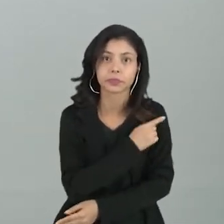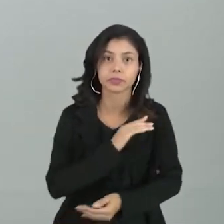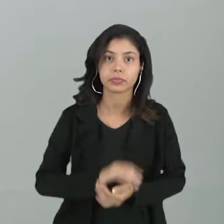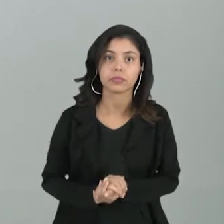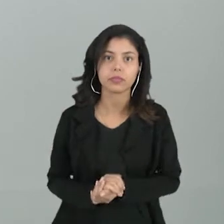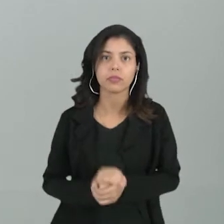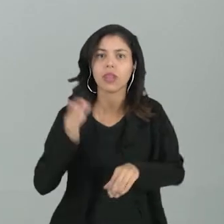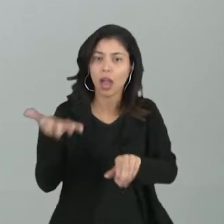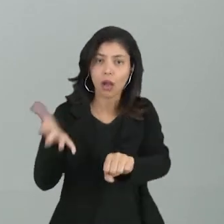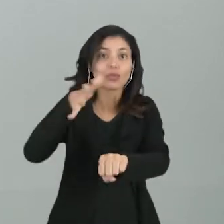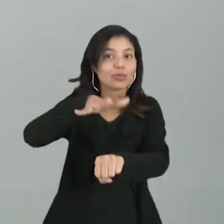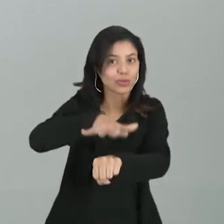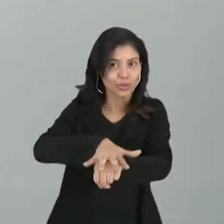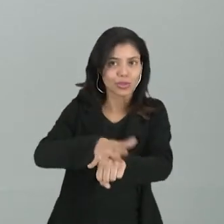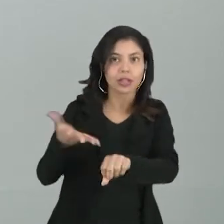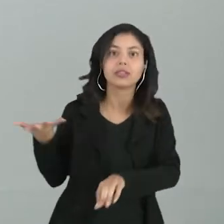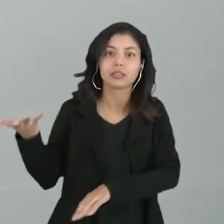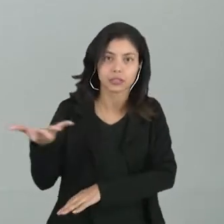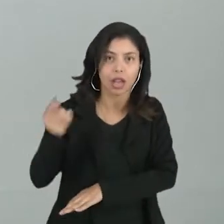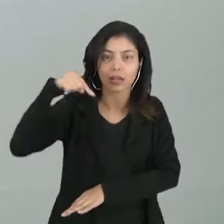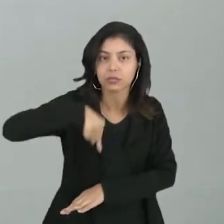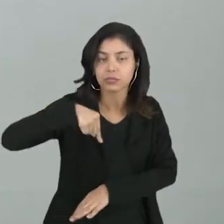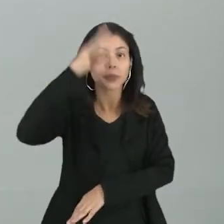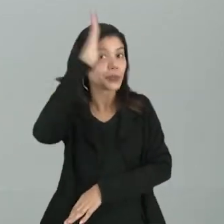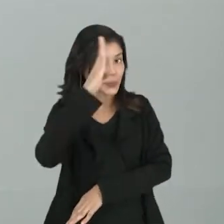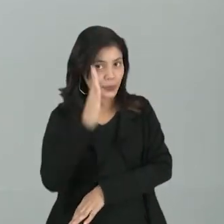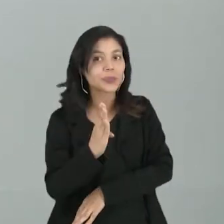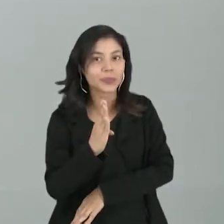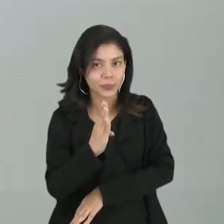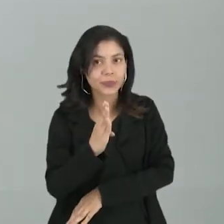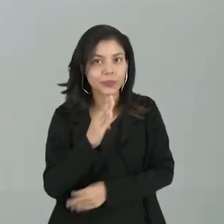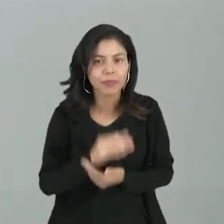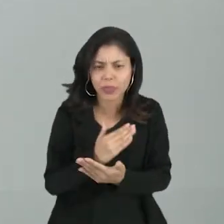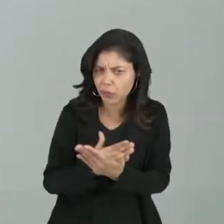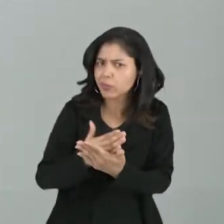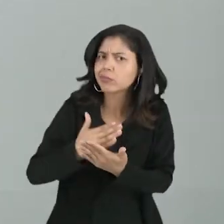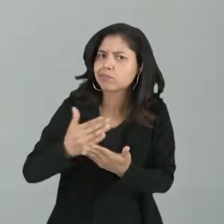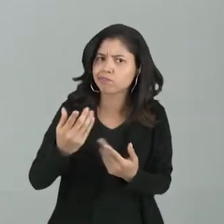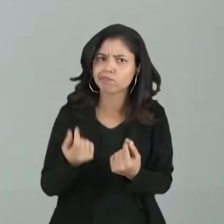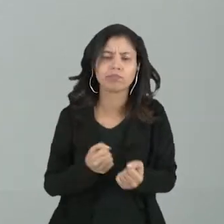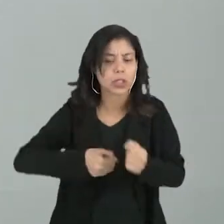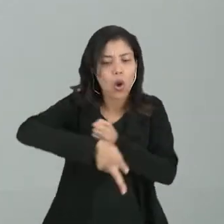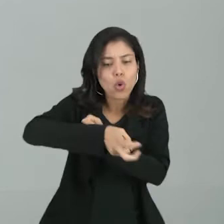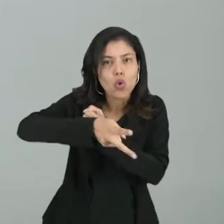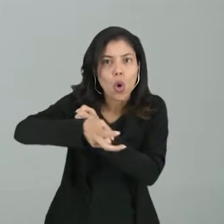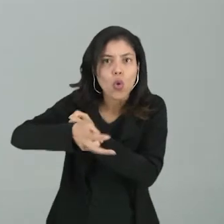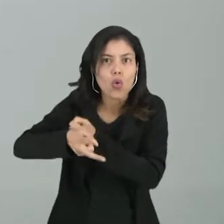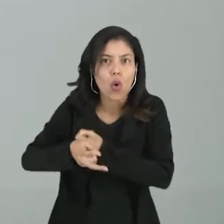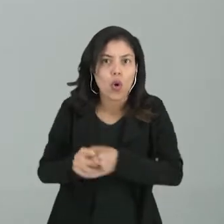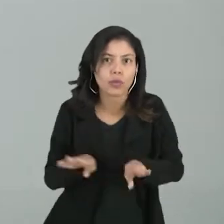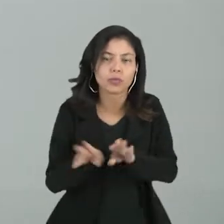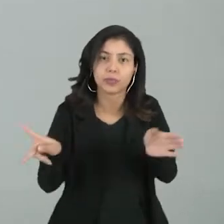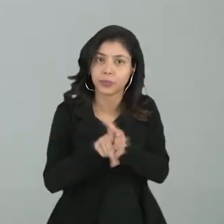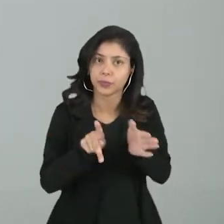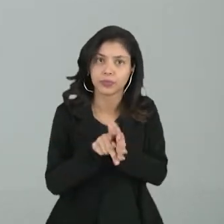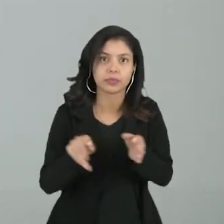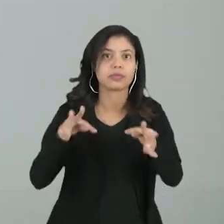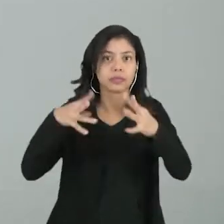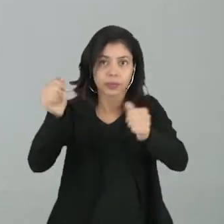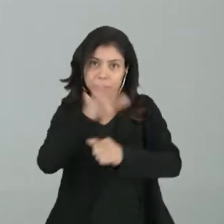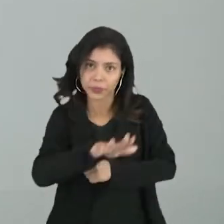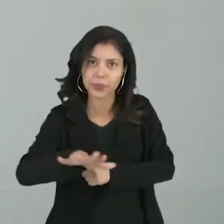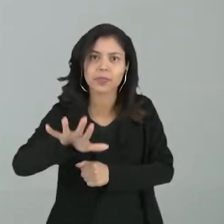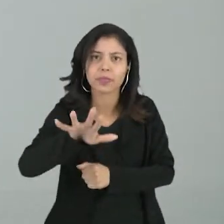a colonização que se estabelece aqui no Brasil, inicialmente é de exploração, né? Então, agora a gente vai discutir